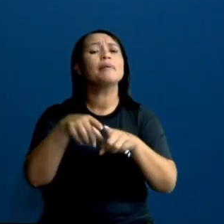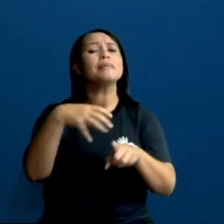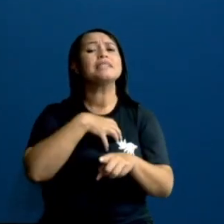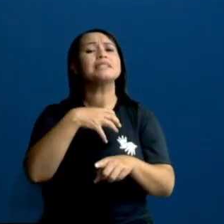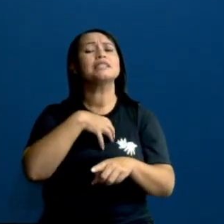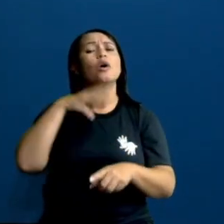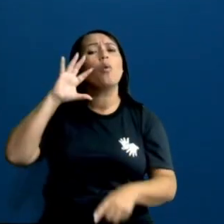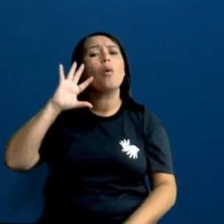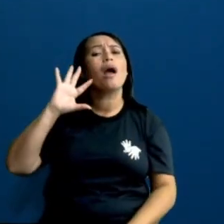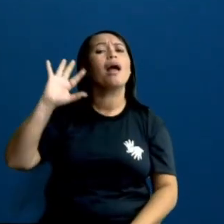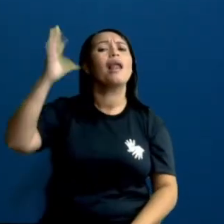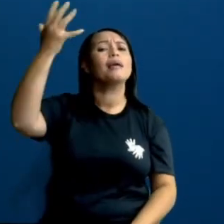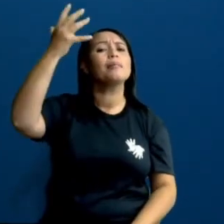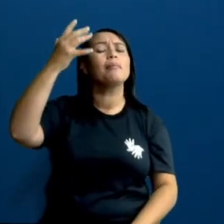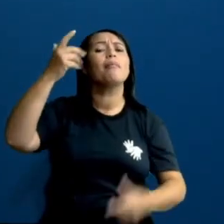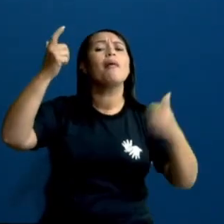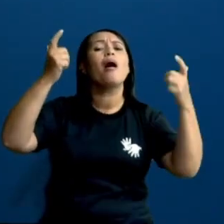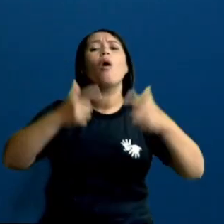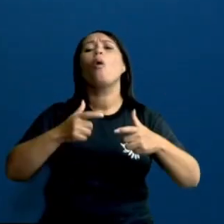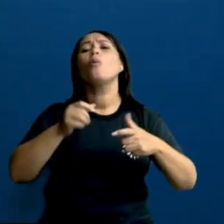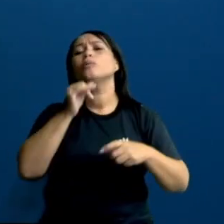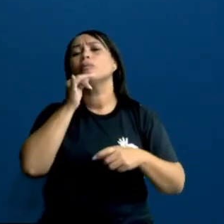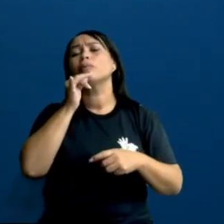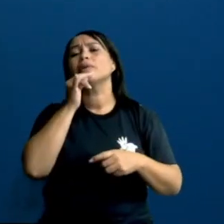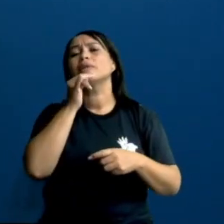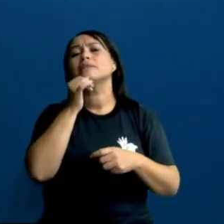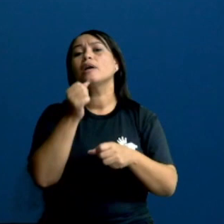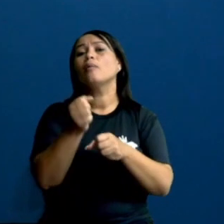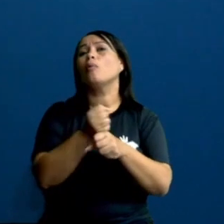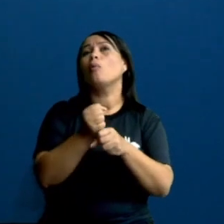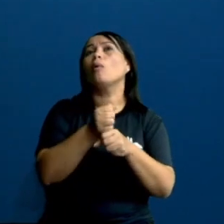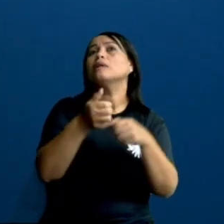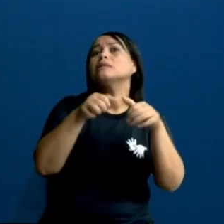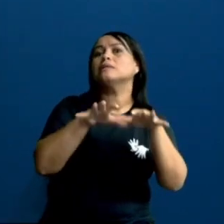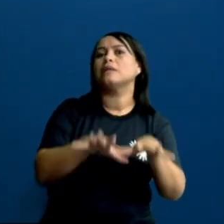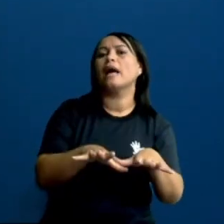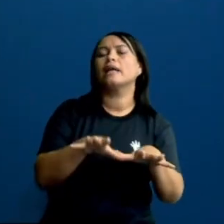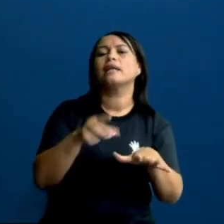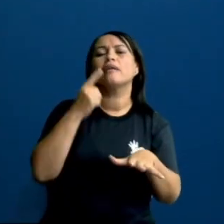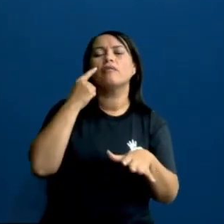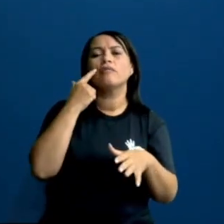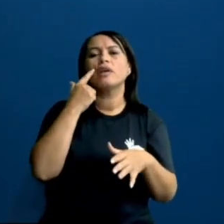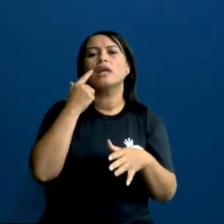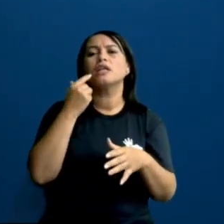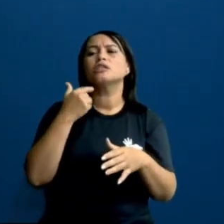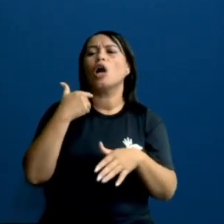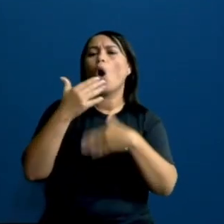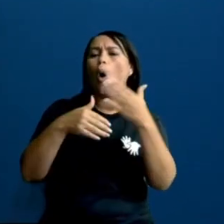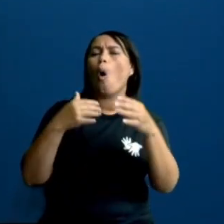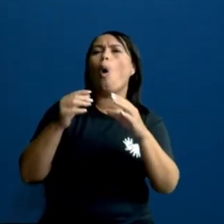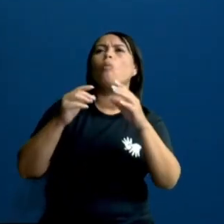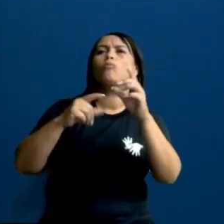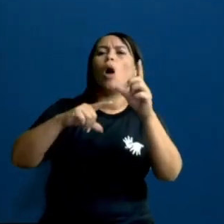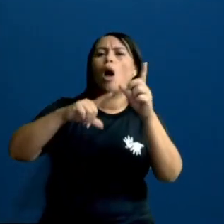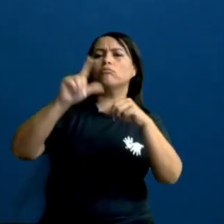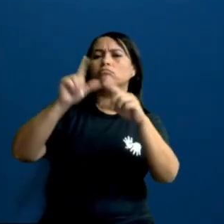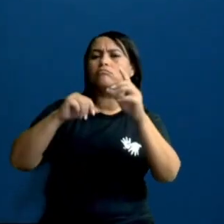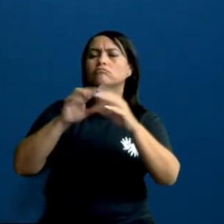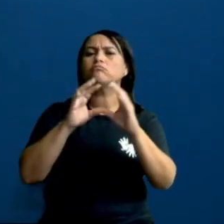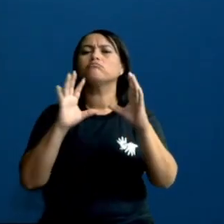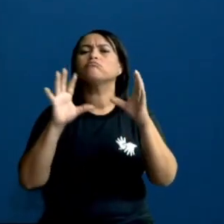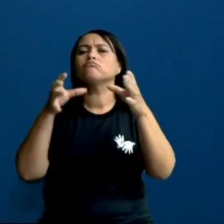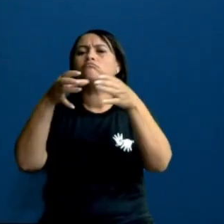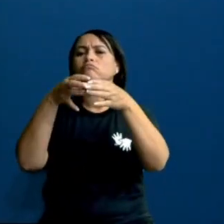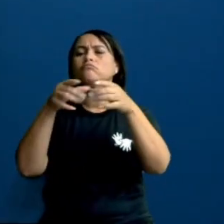clima, ou seja, as estações do ano, em que período o ano estaria, certo? Então, através dessas constelações, a constelação